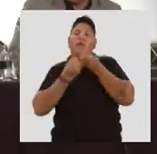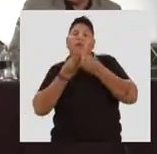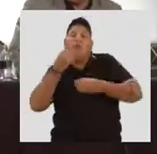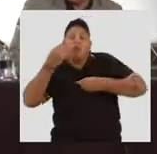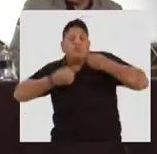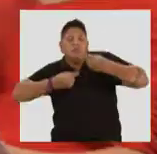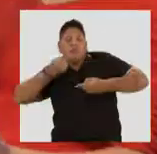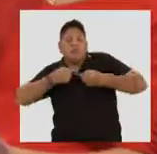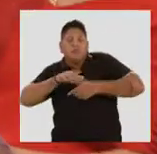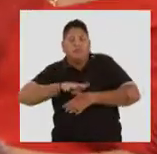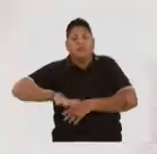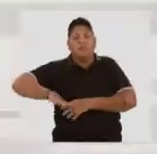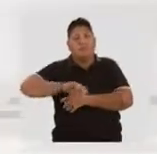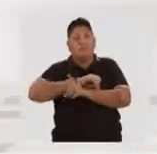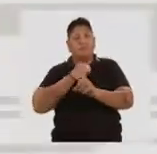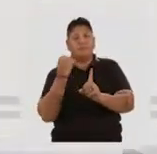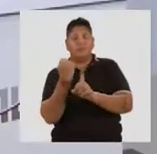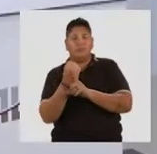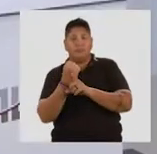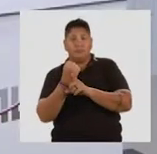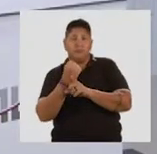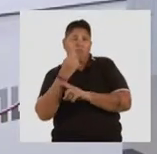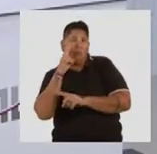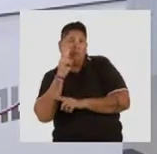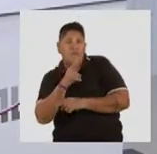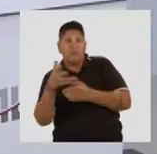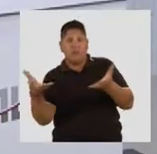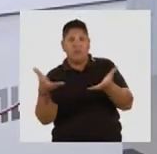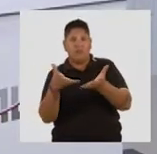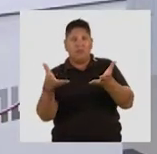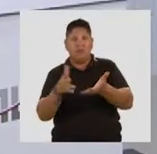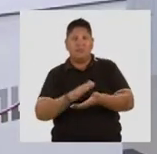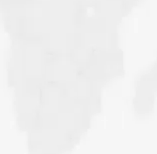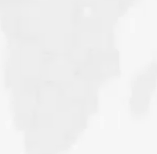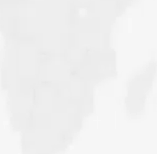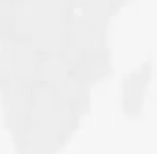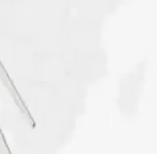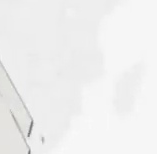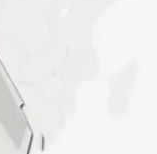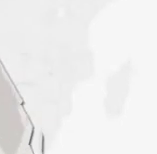político, econômico e social. Acompanhe a partir de agora.